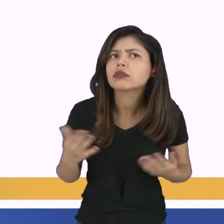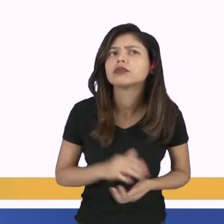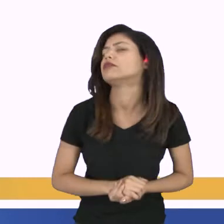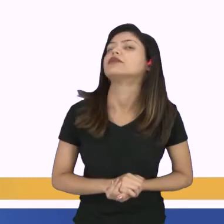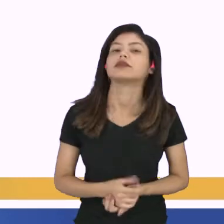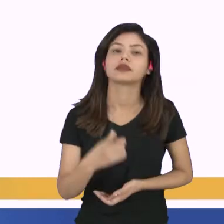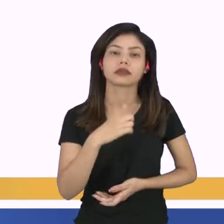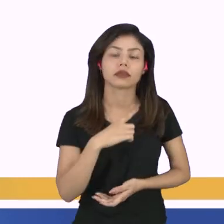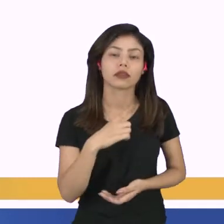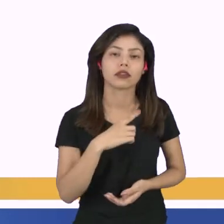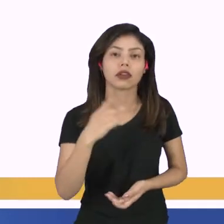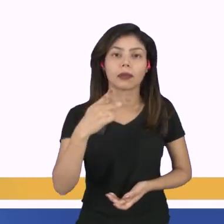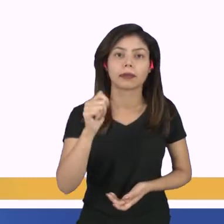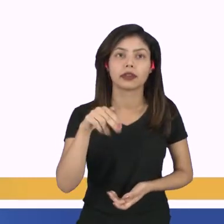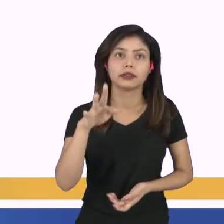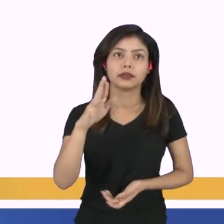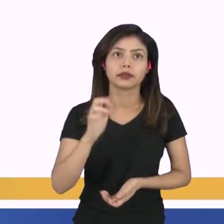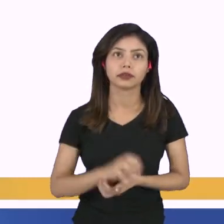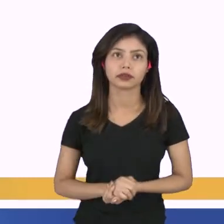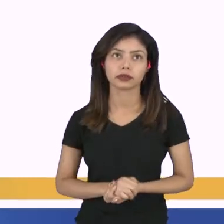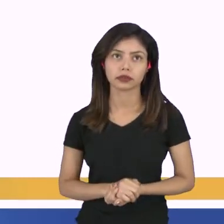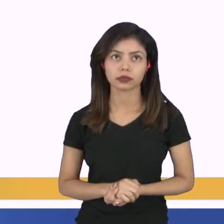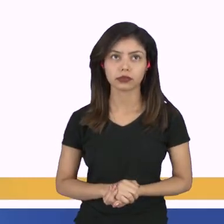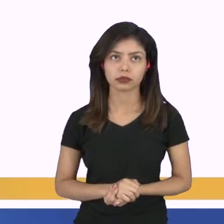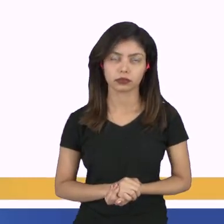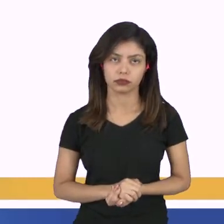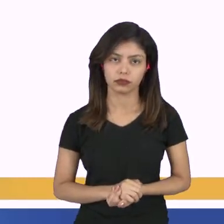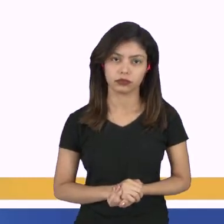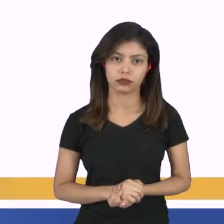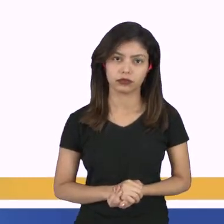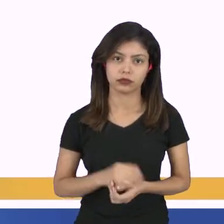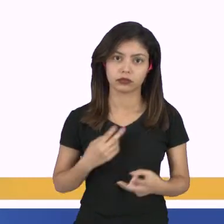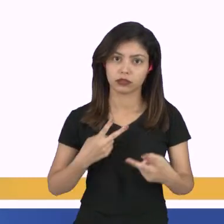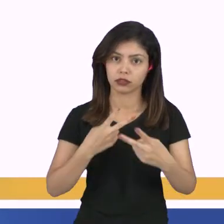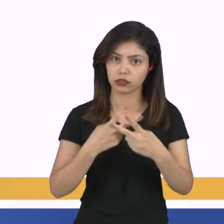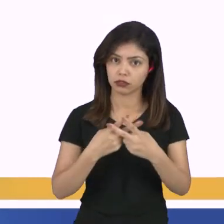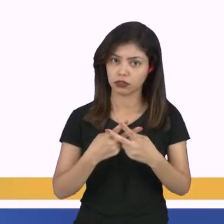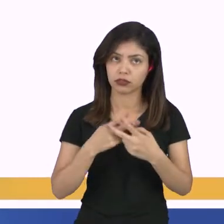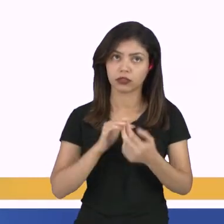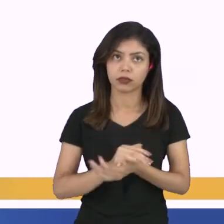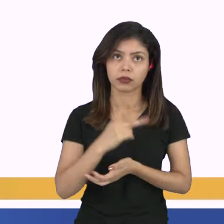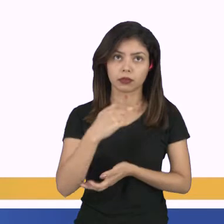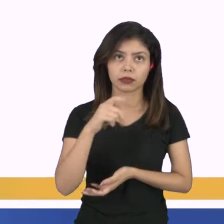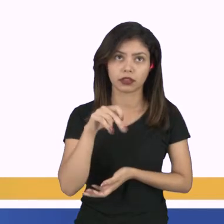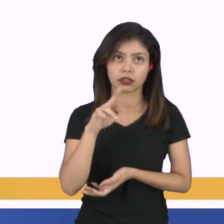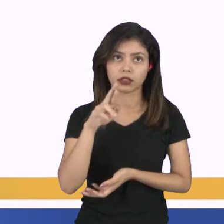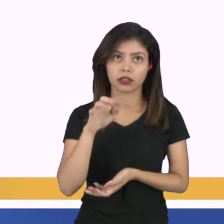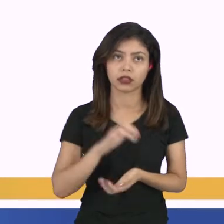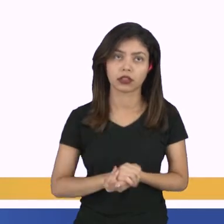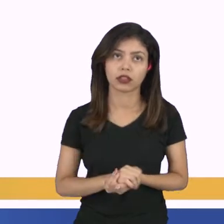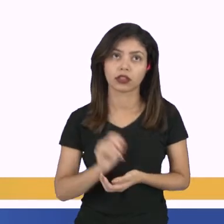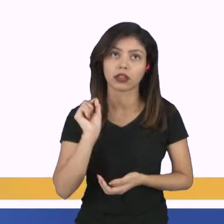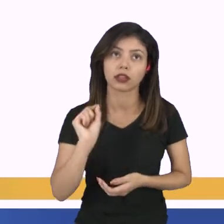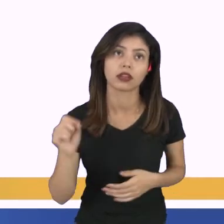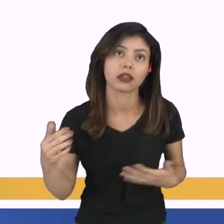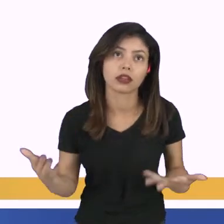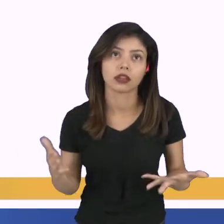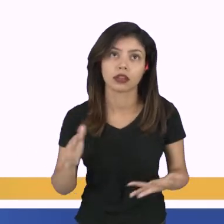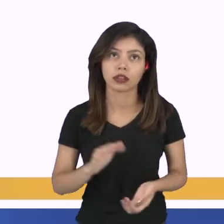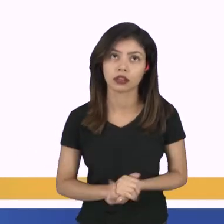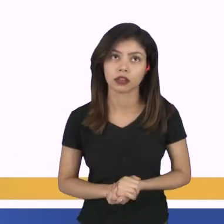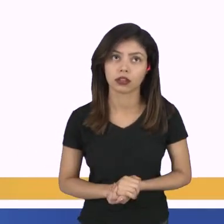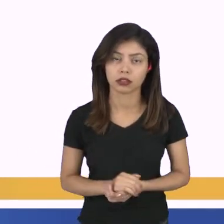Porque elas têm elas são patenteadas, Elas são protegidas por patentes, Essas patentes,